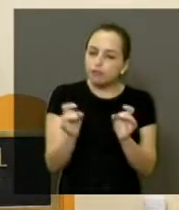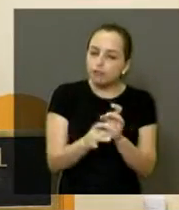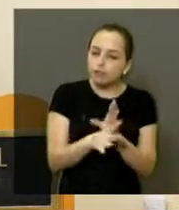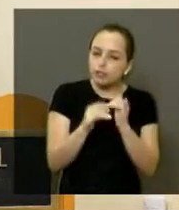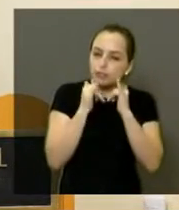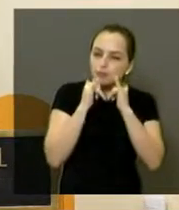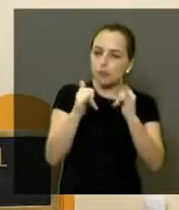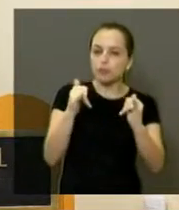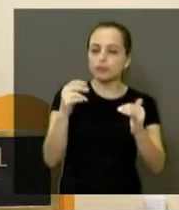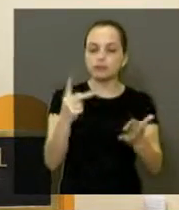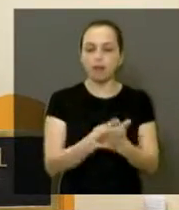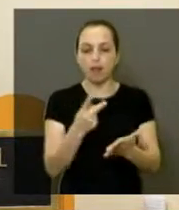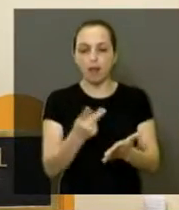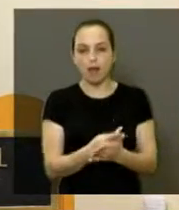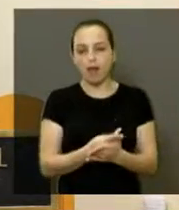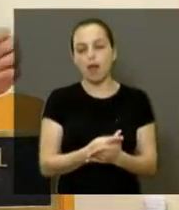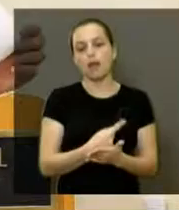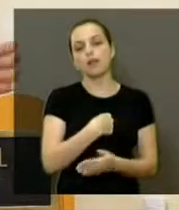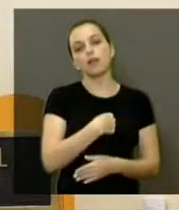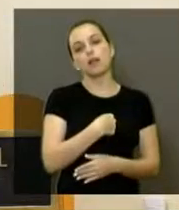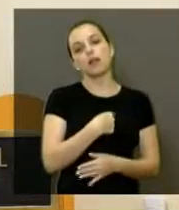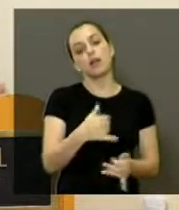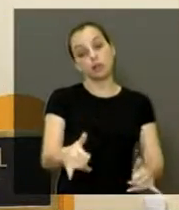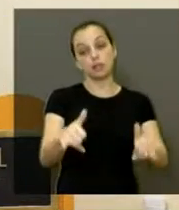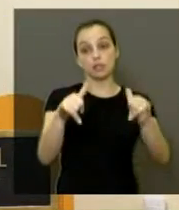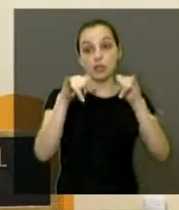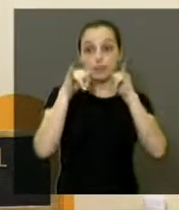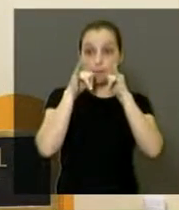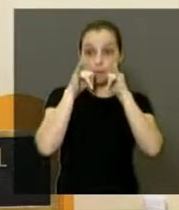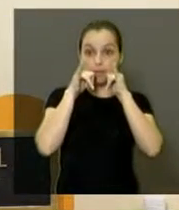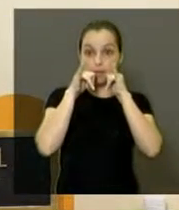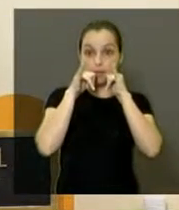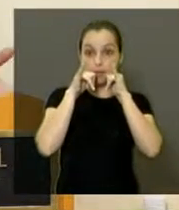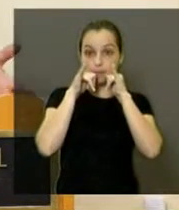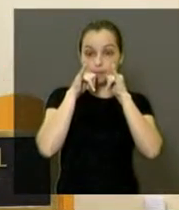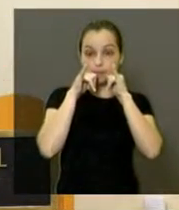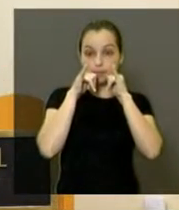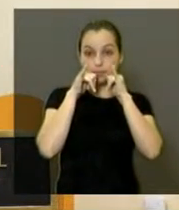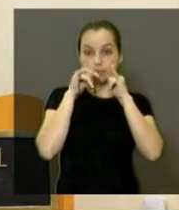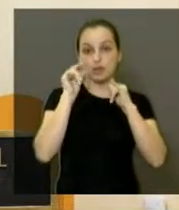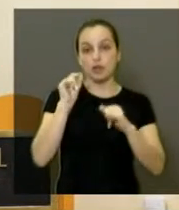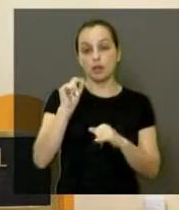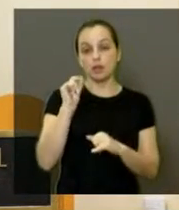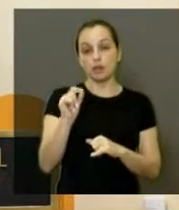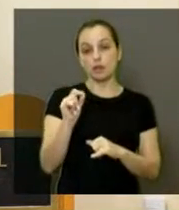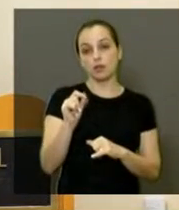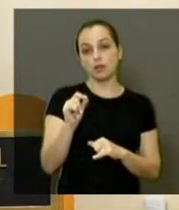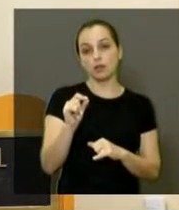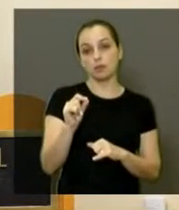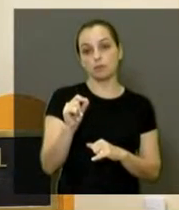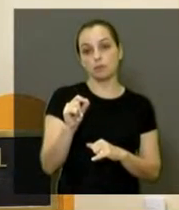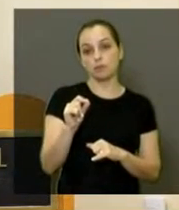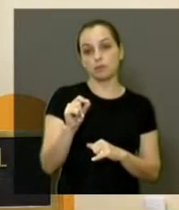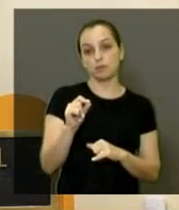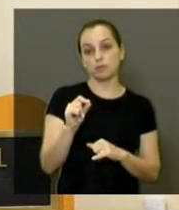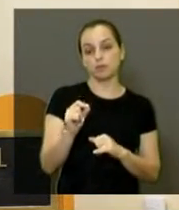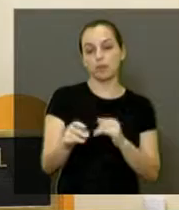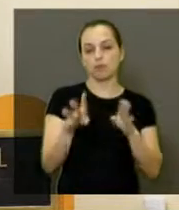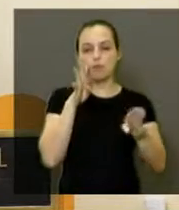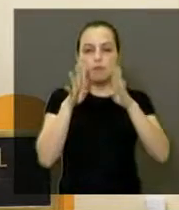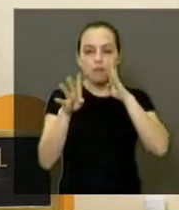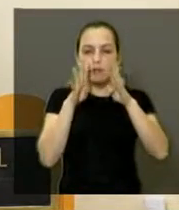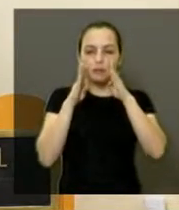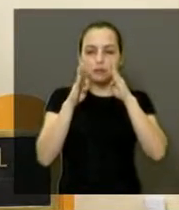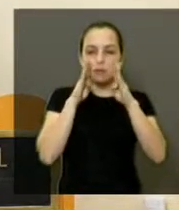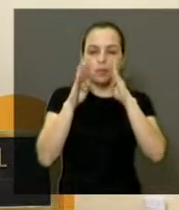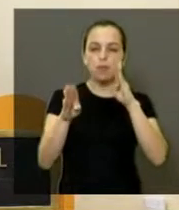errada. Eu recebi aquela informação via... até no Facebook,